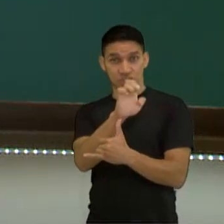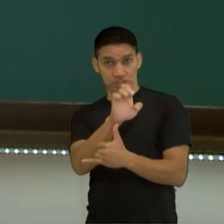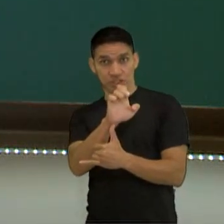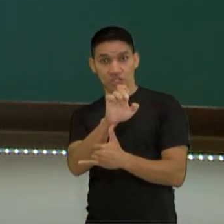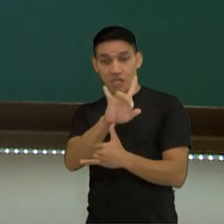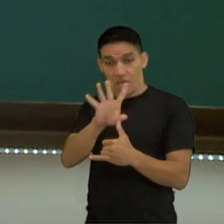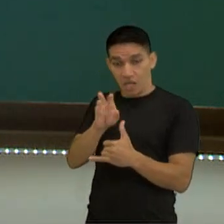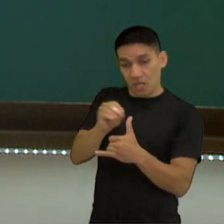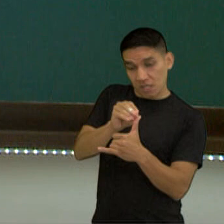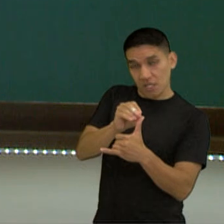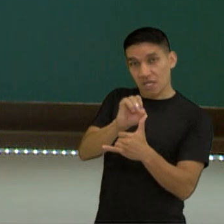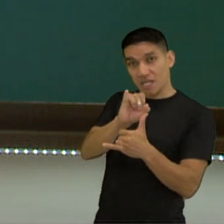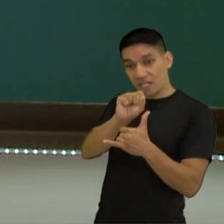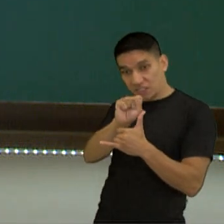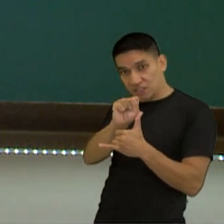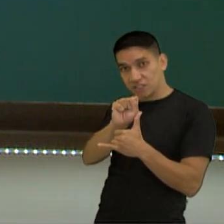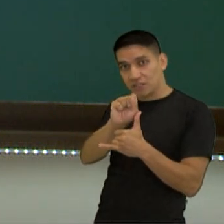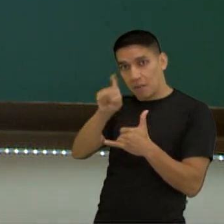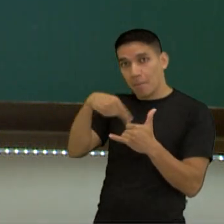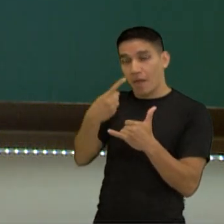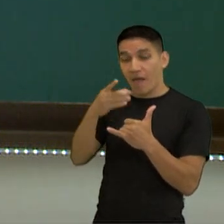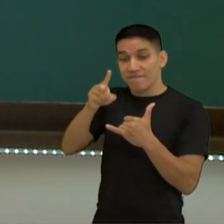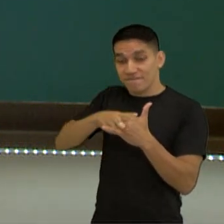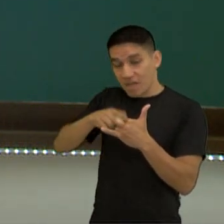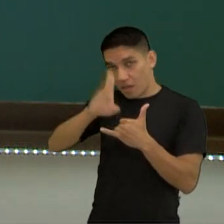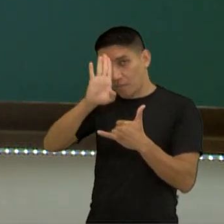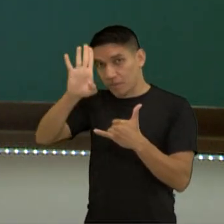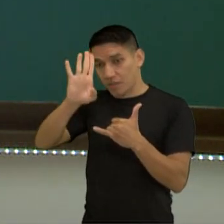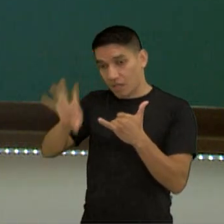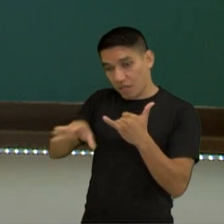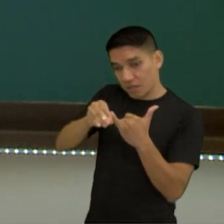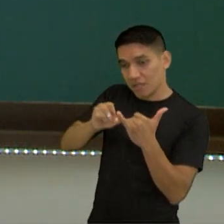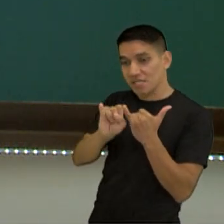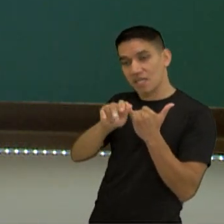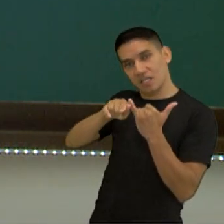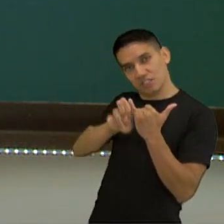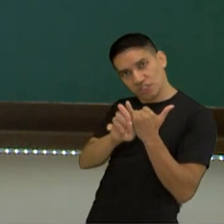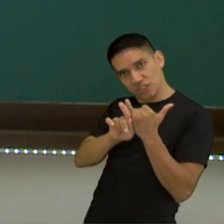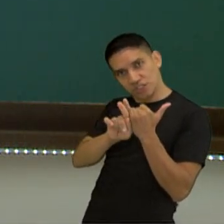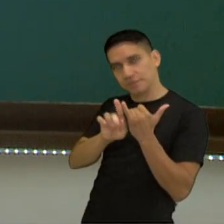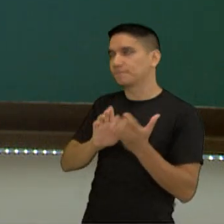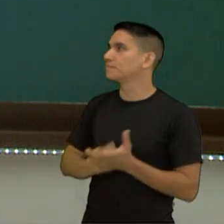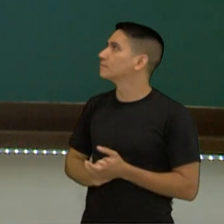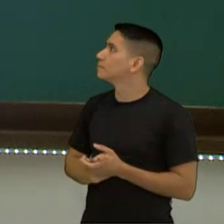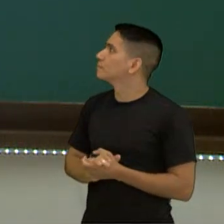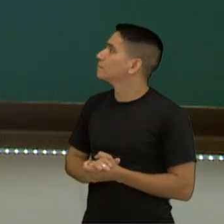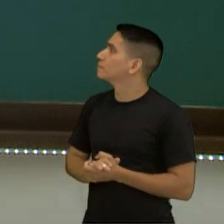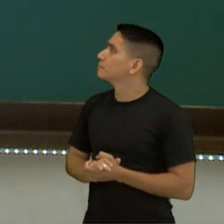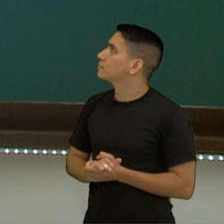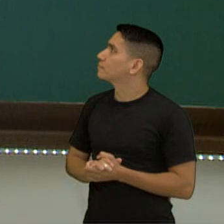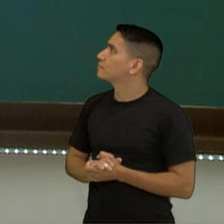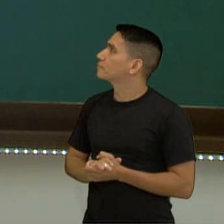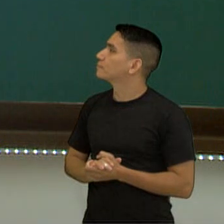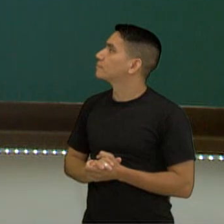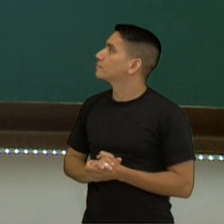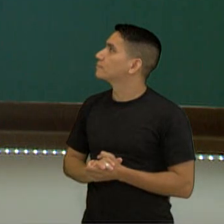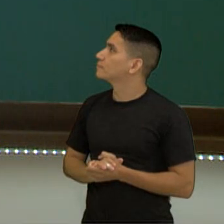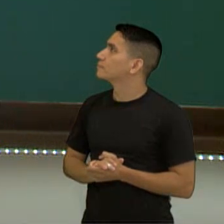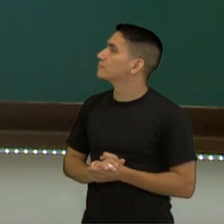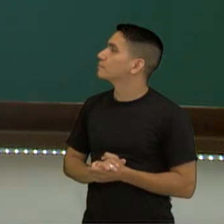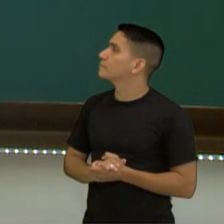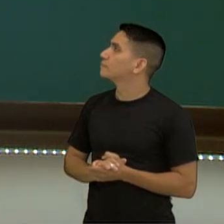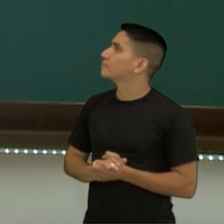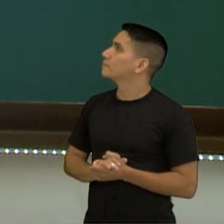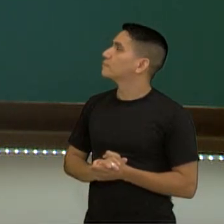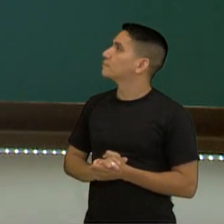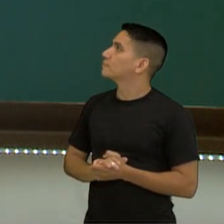auxiliar is e, no caso, o verbo principal acrescido de ing. She's studying English for the test tomorrow. Action